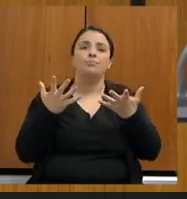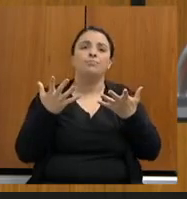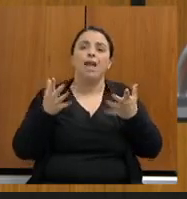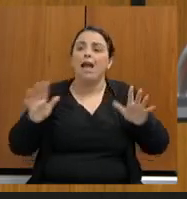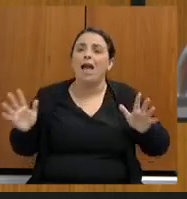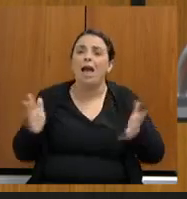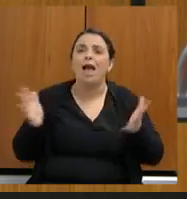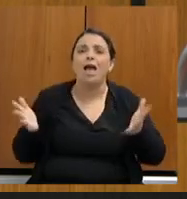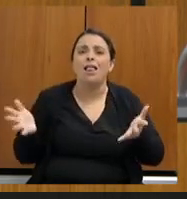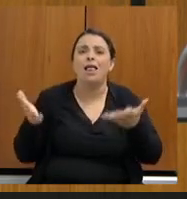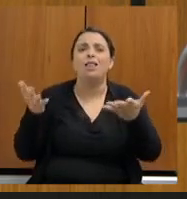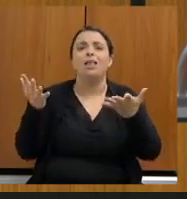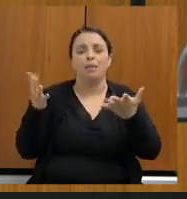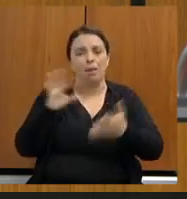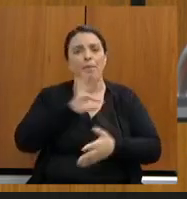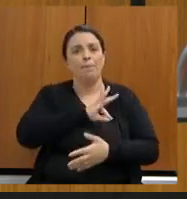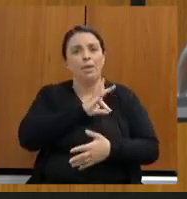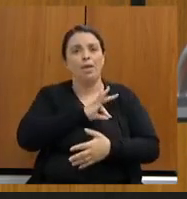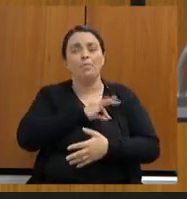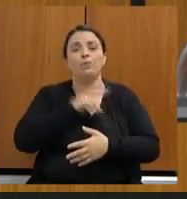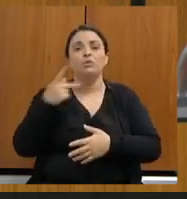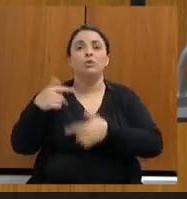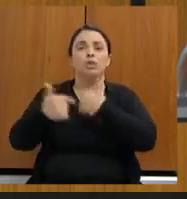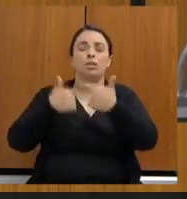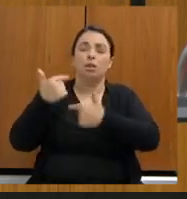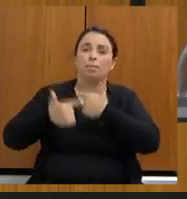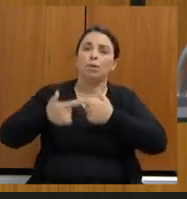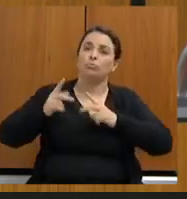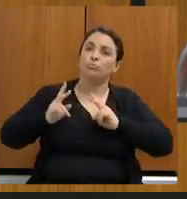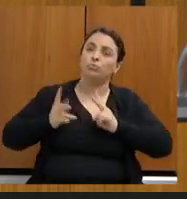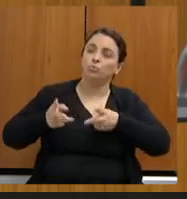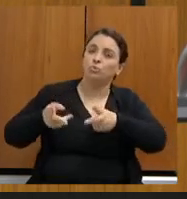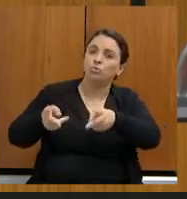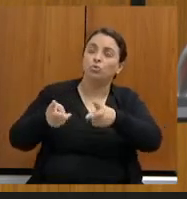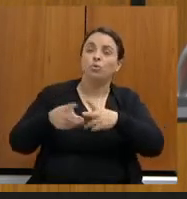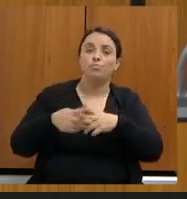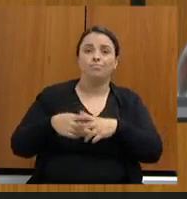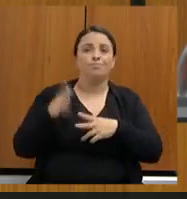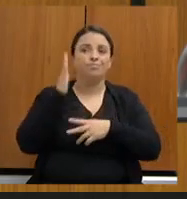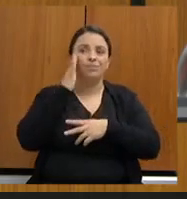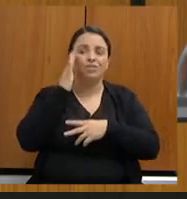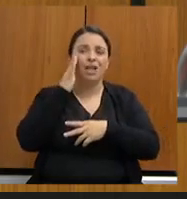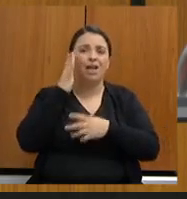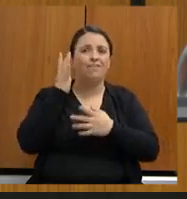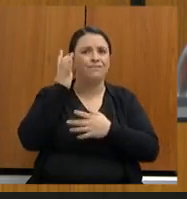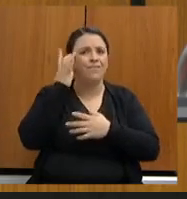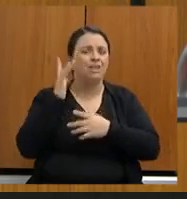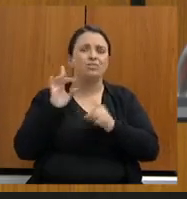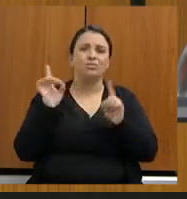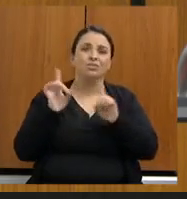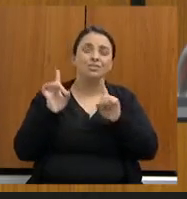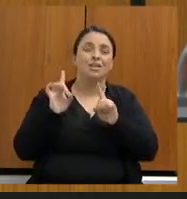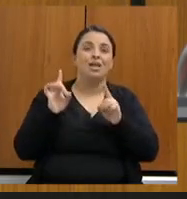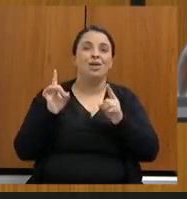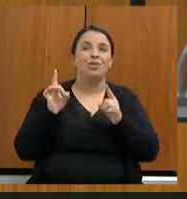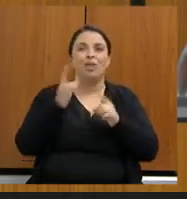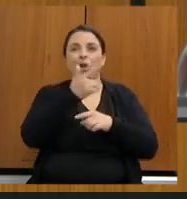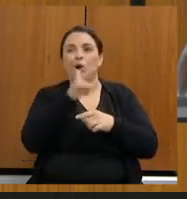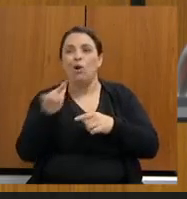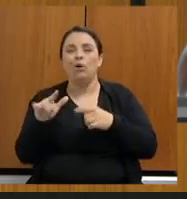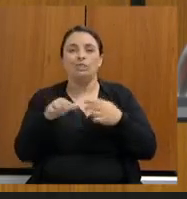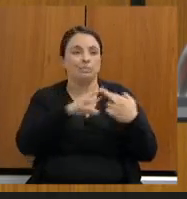PM a continuar esse trabalho não deve estar sendo fácil tem que tratar de tudo né